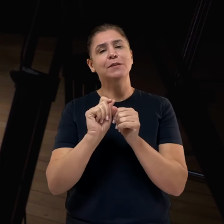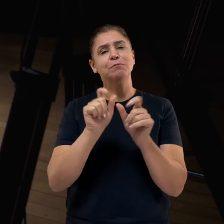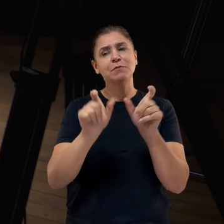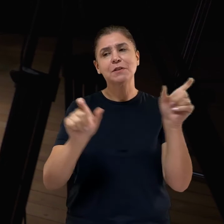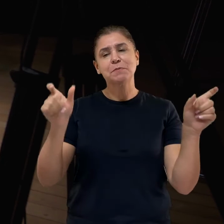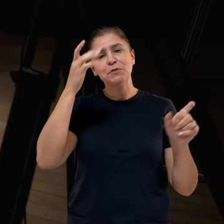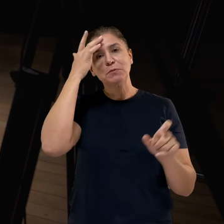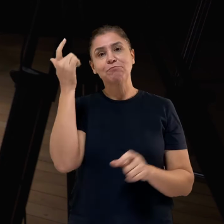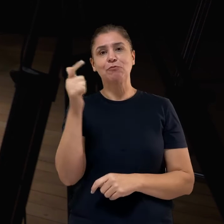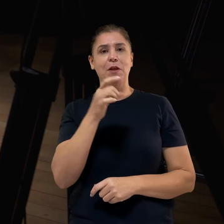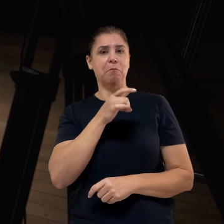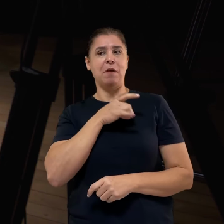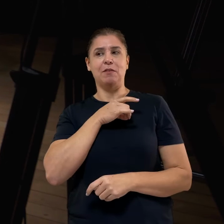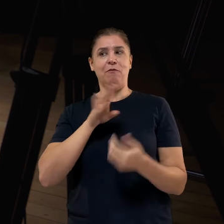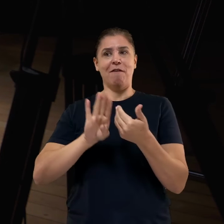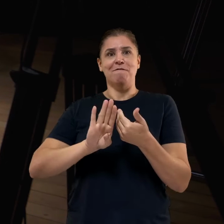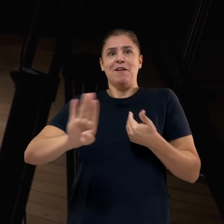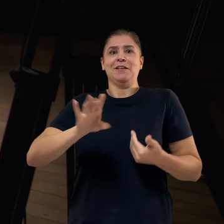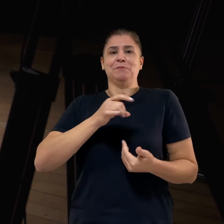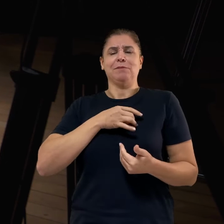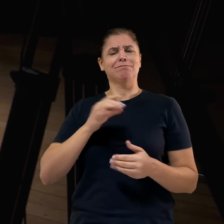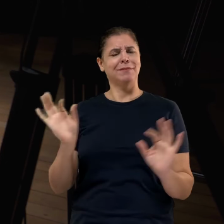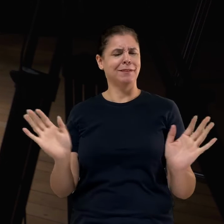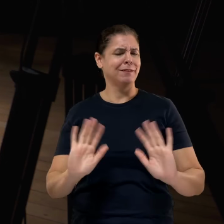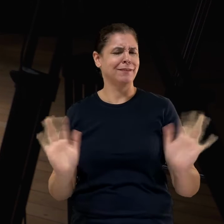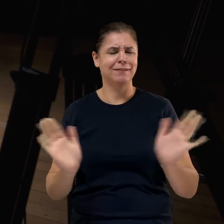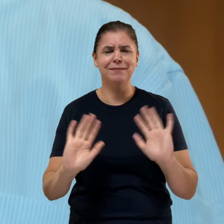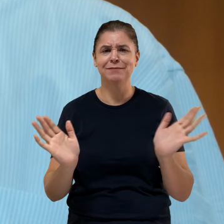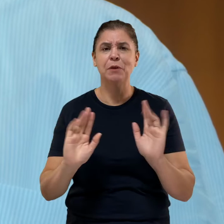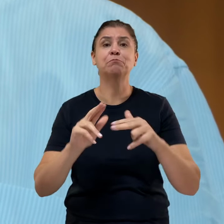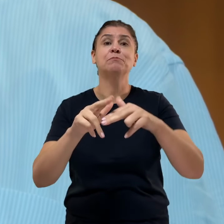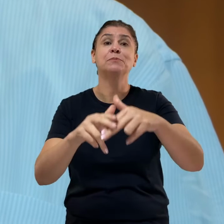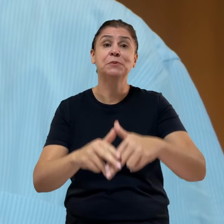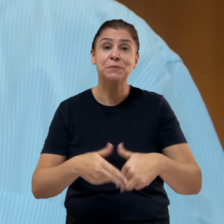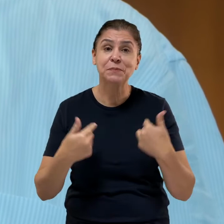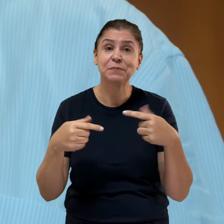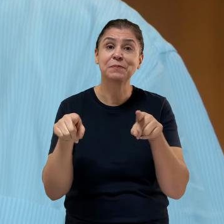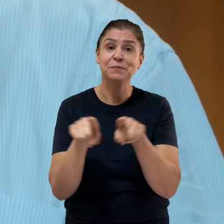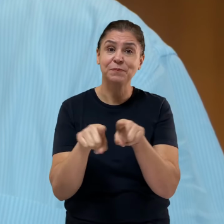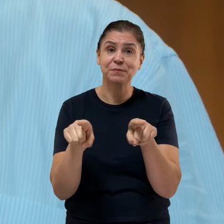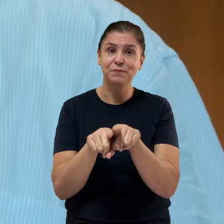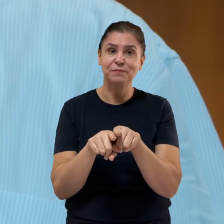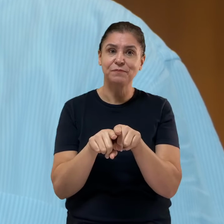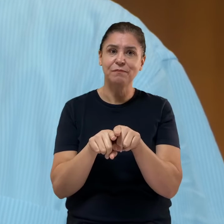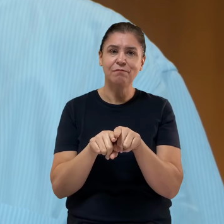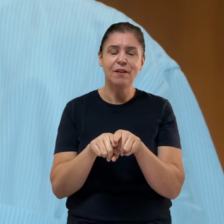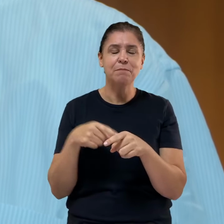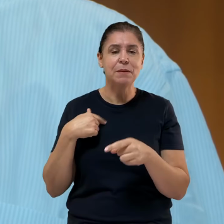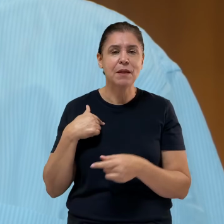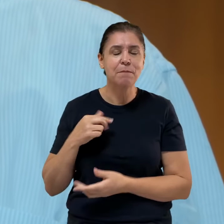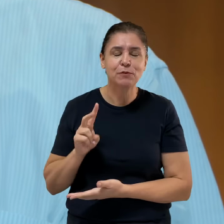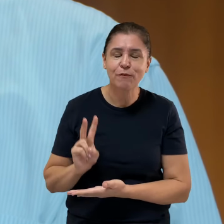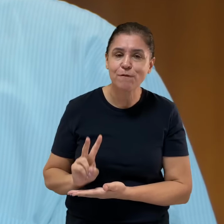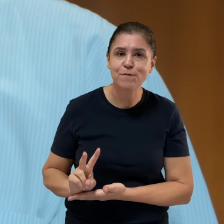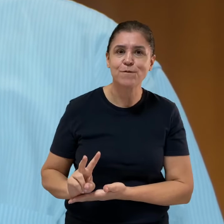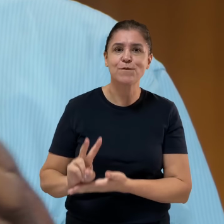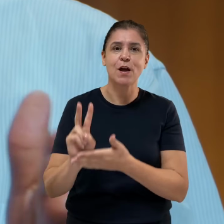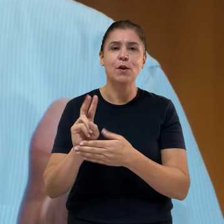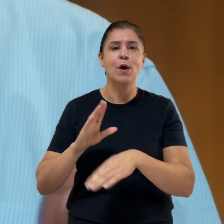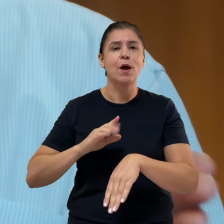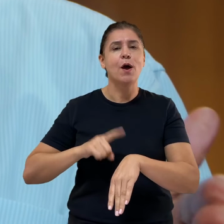com que as pessoas não tenham medo do padre. Não precisa ter medo do padre. Seguramente. Por isso, também, eu dou grande valor